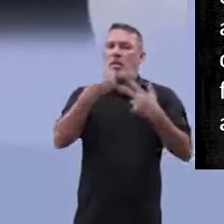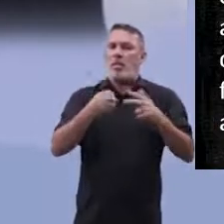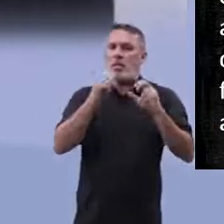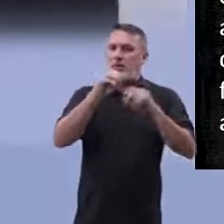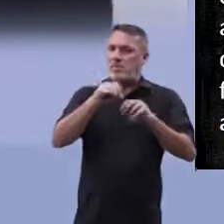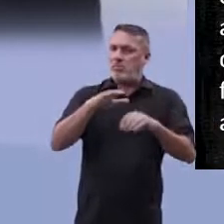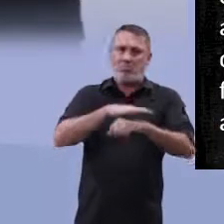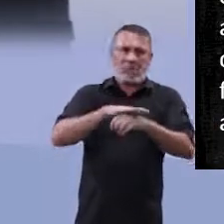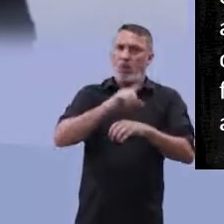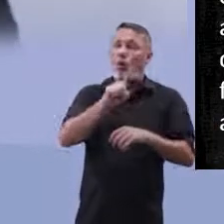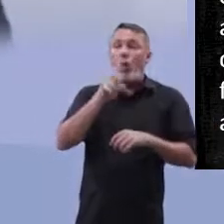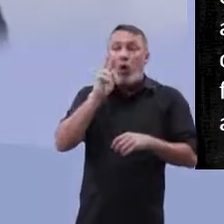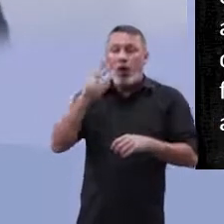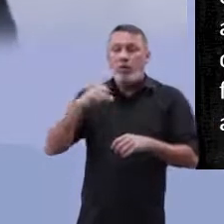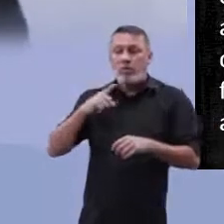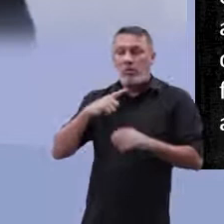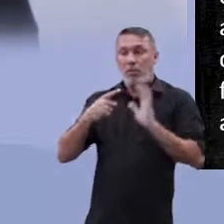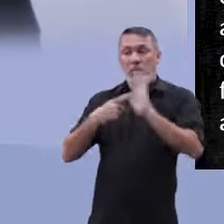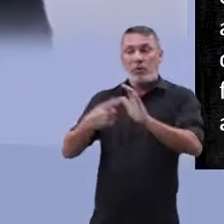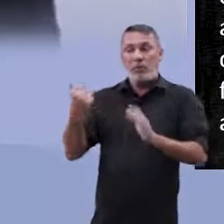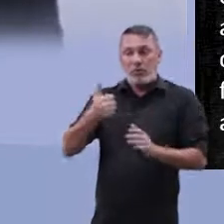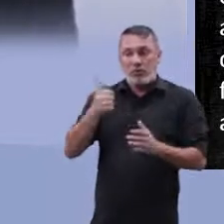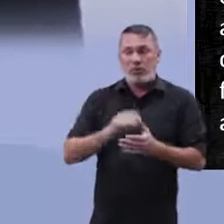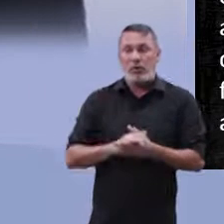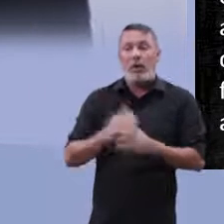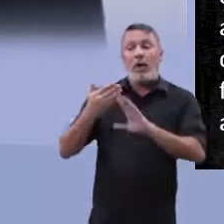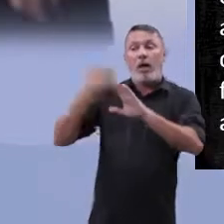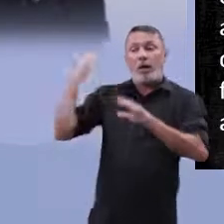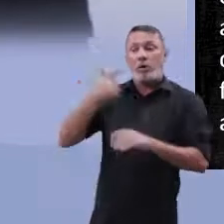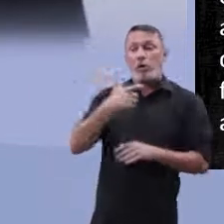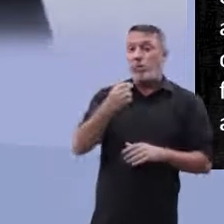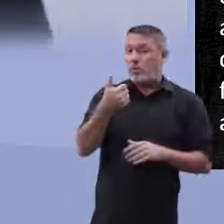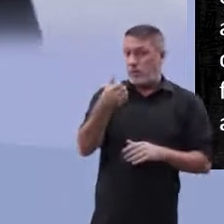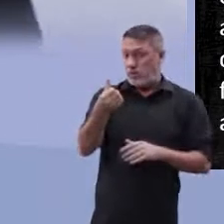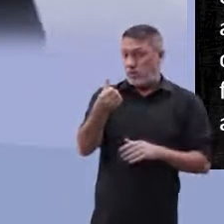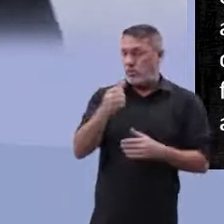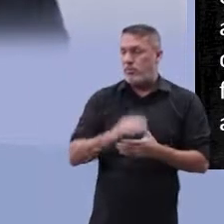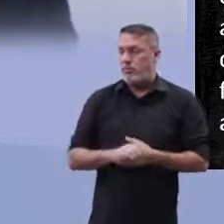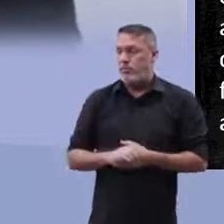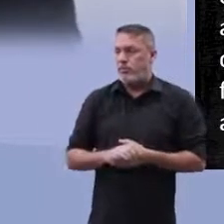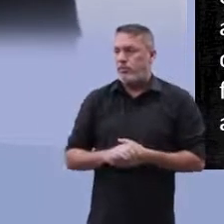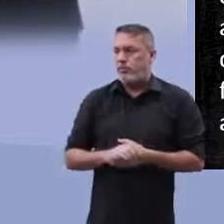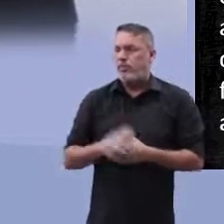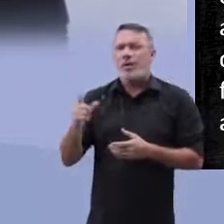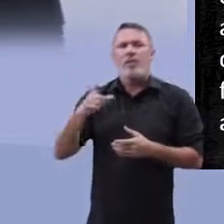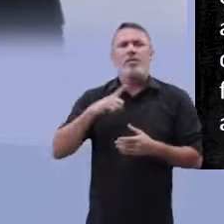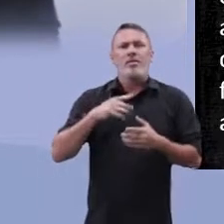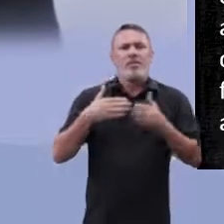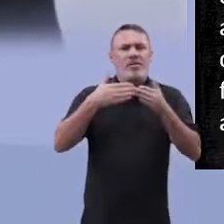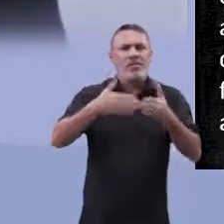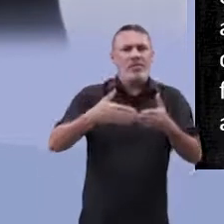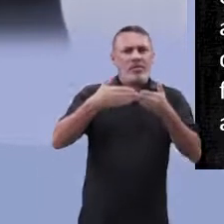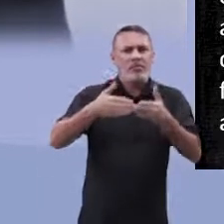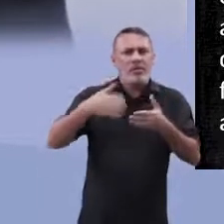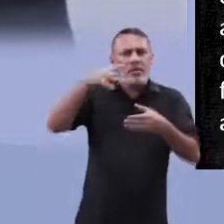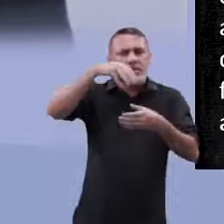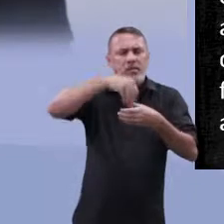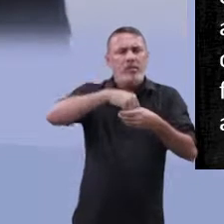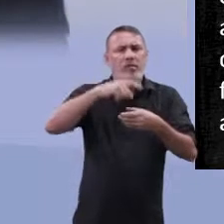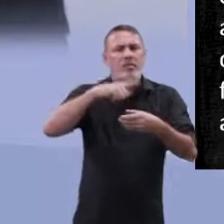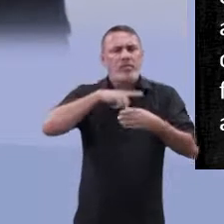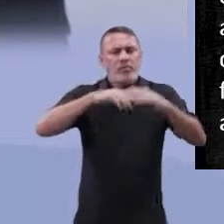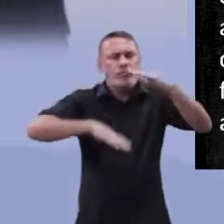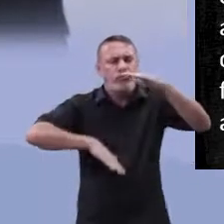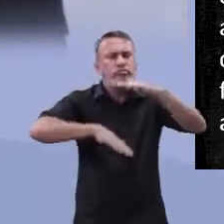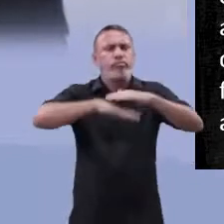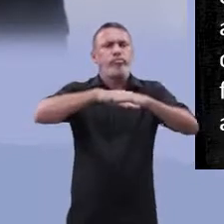Beleza? Então vamos na questão na competência 2 aí? Vamos nessa? Vem comigo, essa questão caiu no Enem 2016. Um petroleiro possui reservatório em